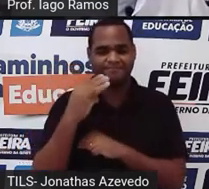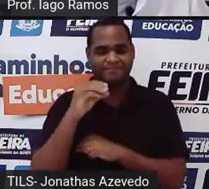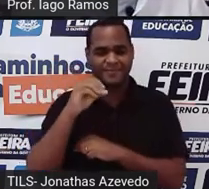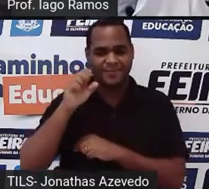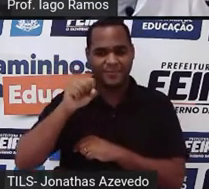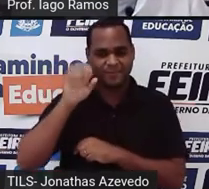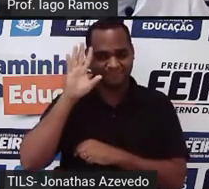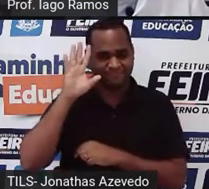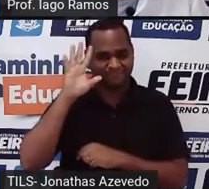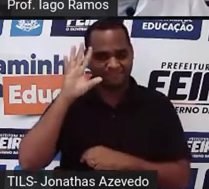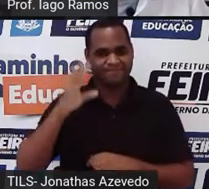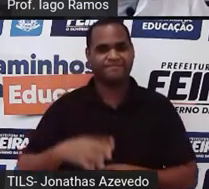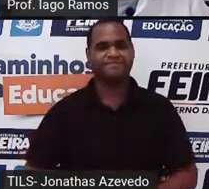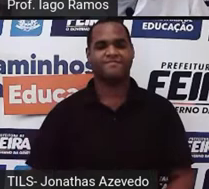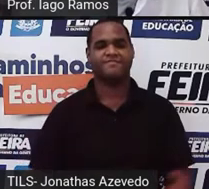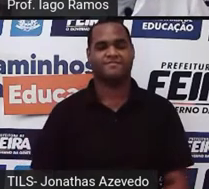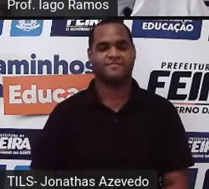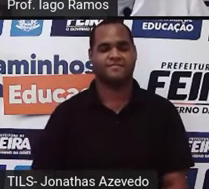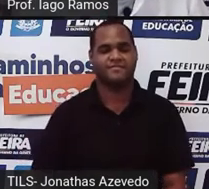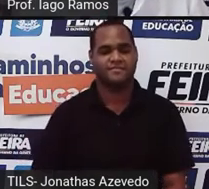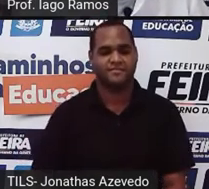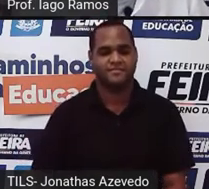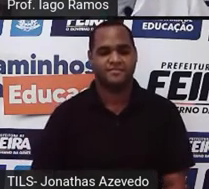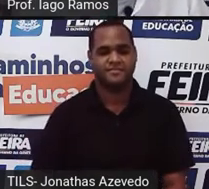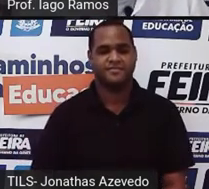você pensar.